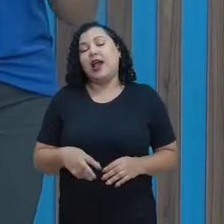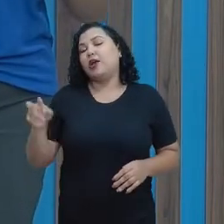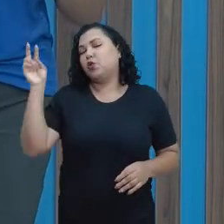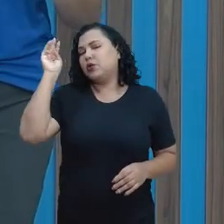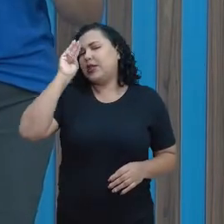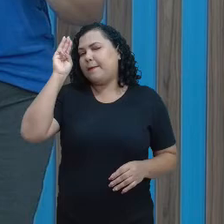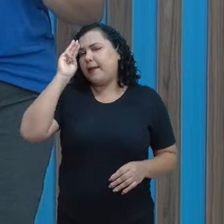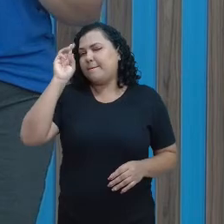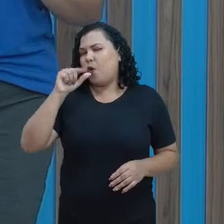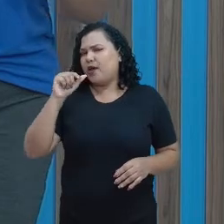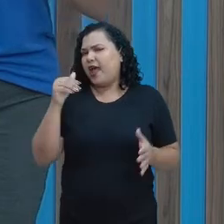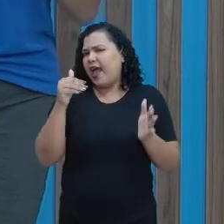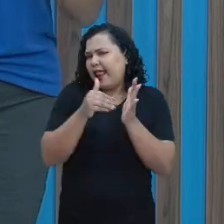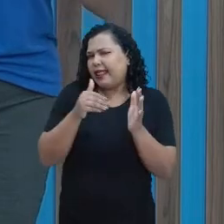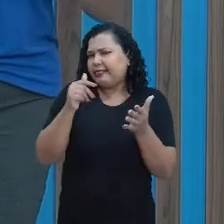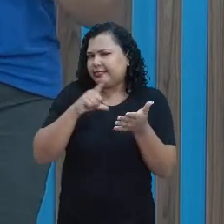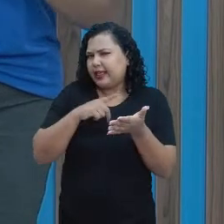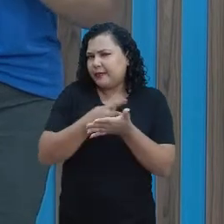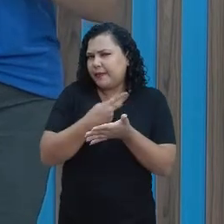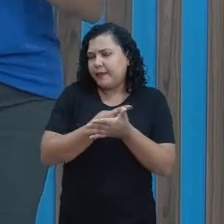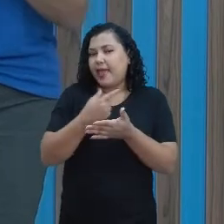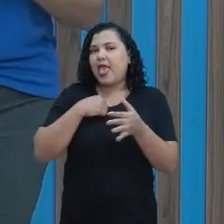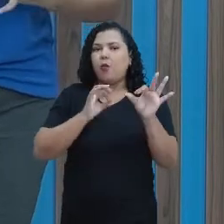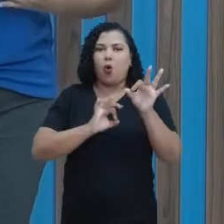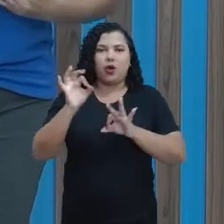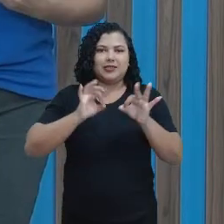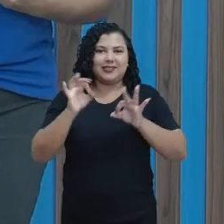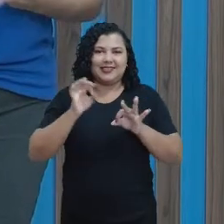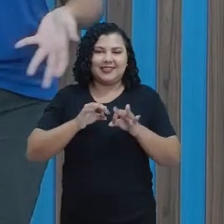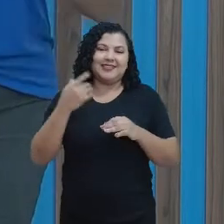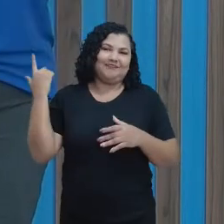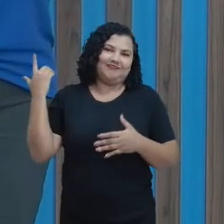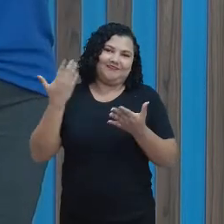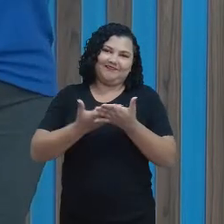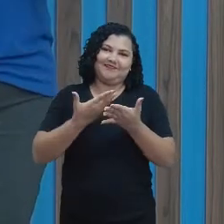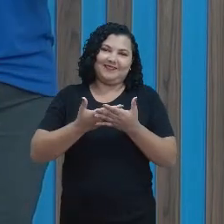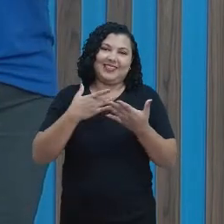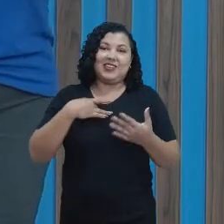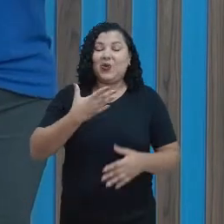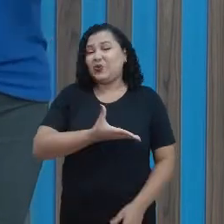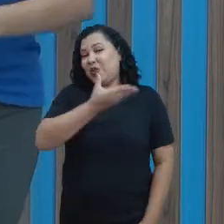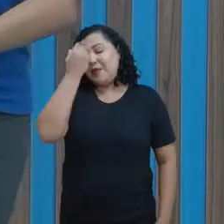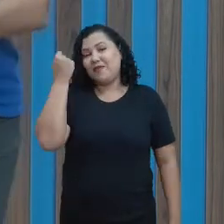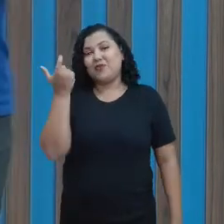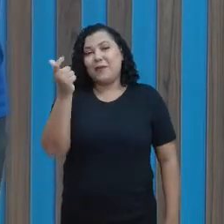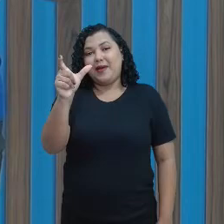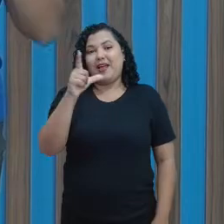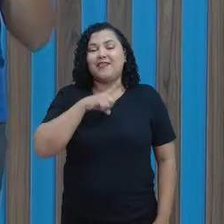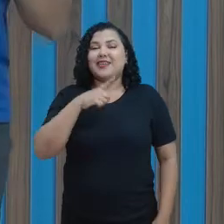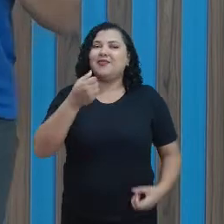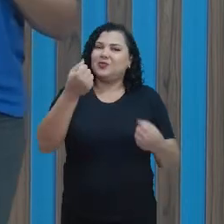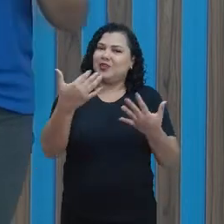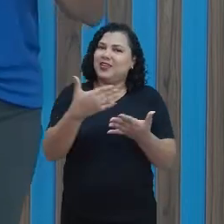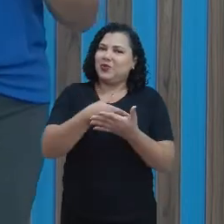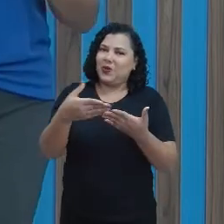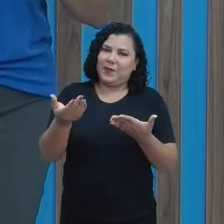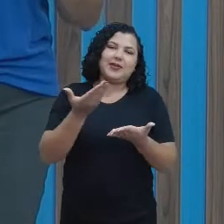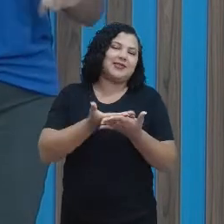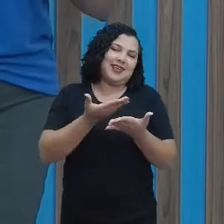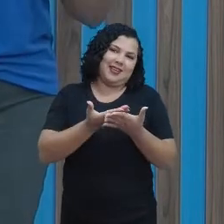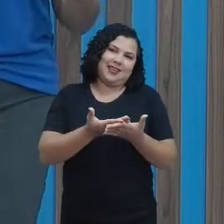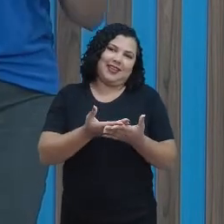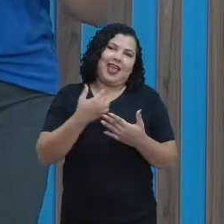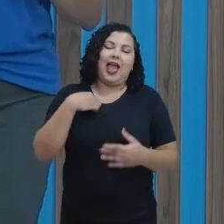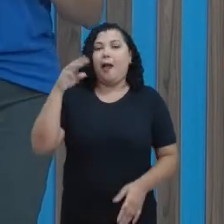ela não é infalível. Eu montei essa aula, eu escrevi essa aula, e eu não lembrava de uma palavra que eu falei no começo da aula. Veja,